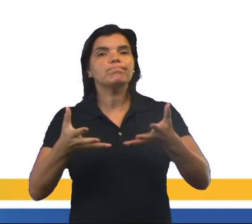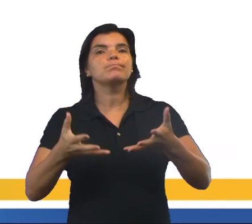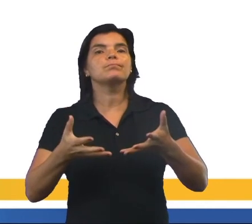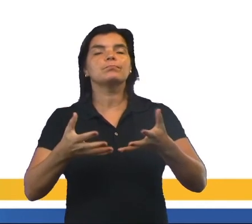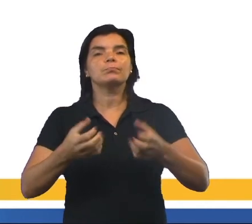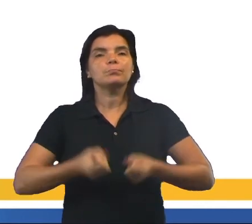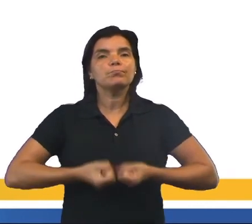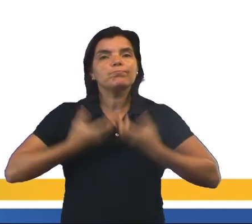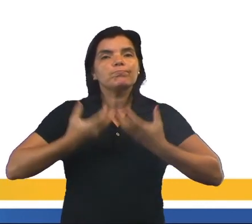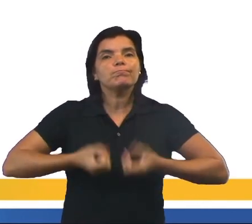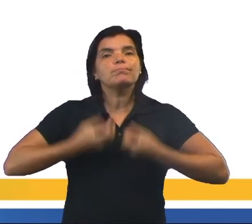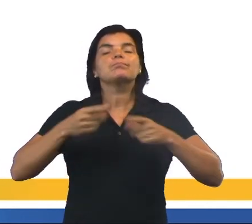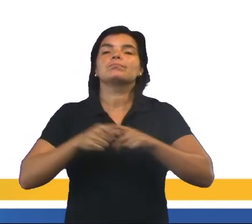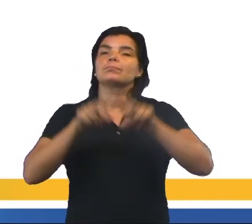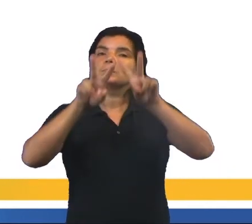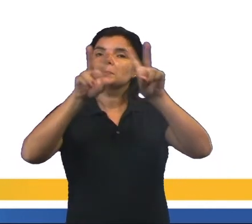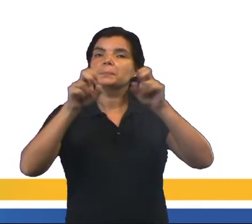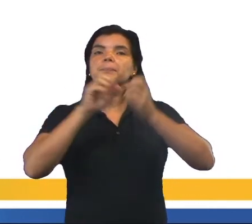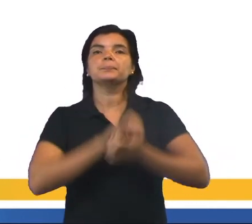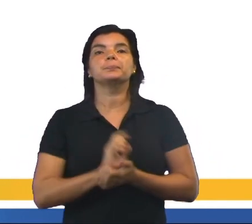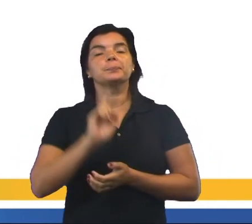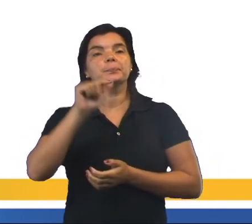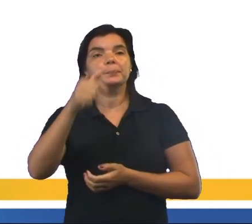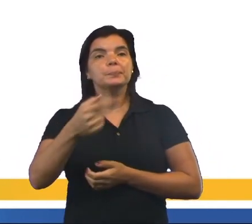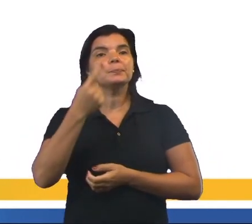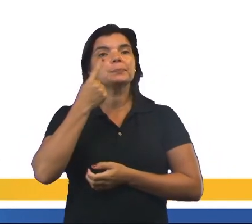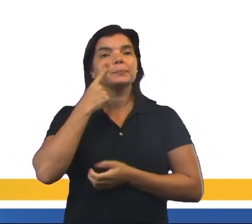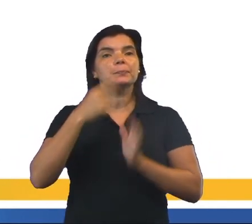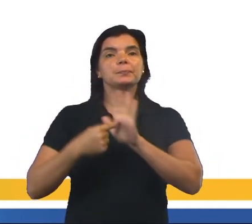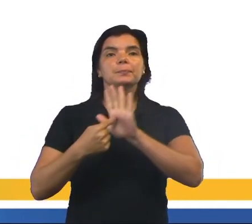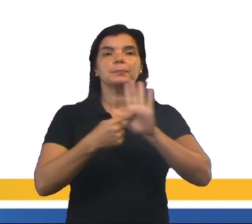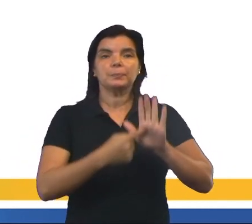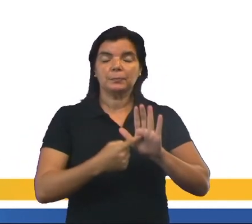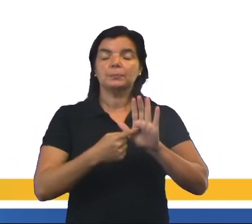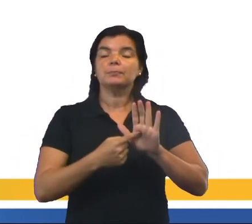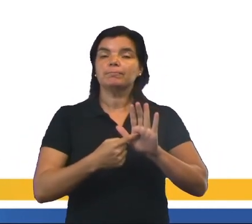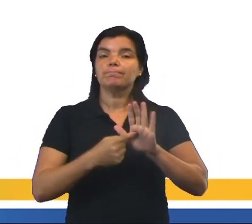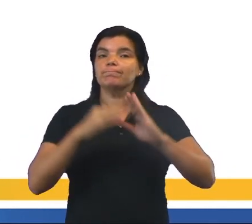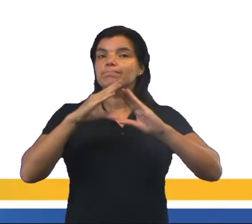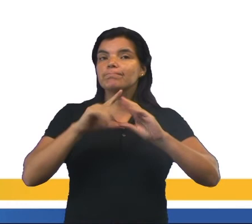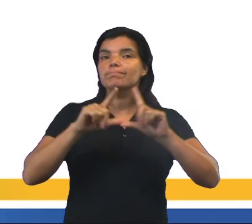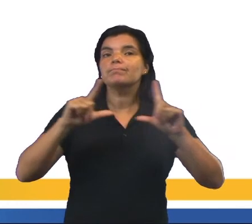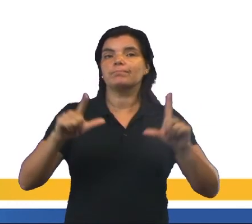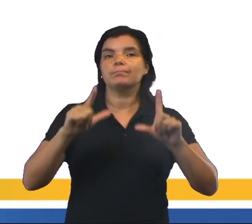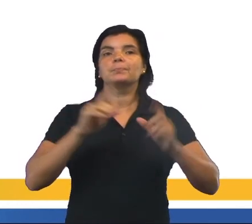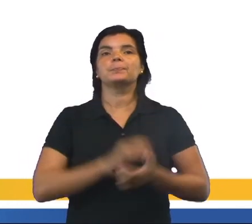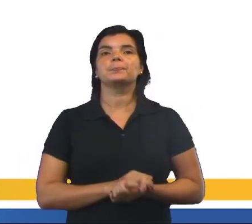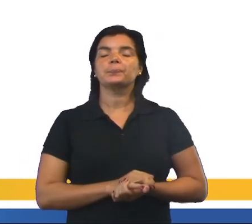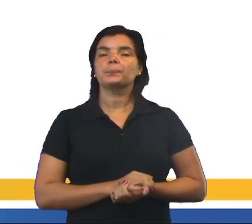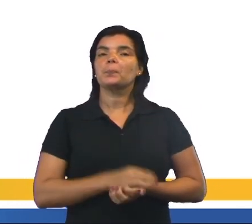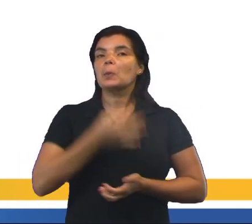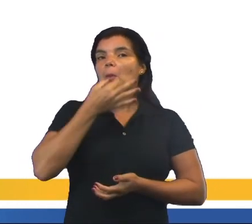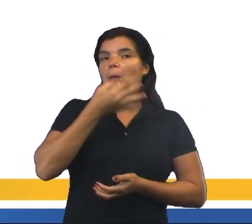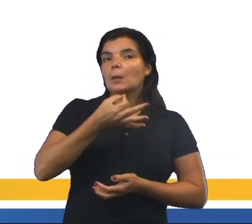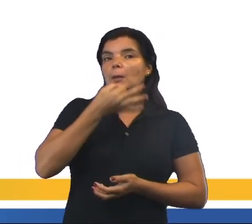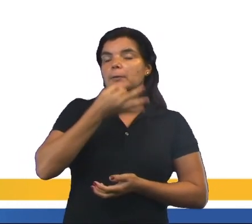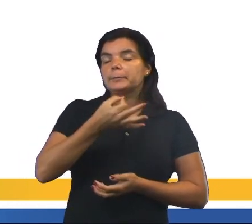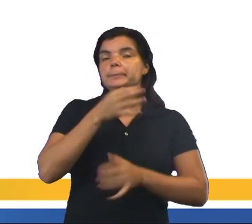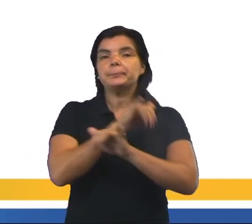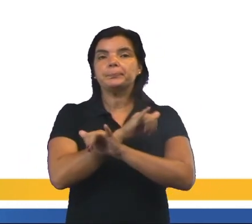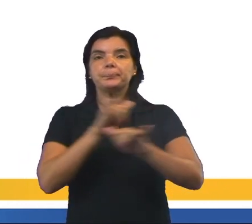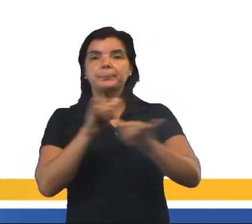ênfase e expressividade ao título, além de revelar implicitamente uma